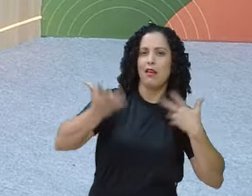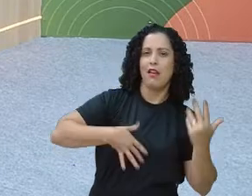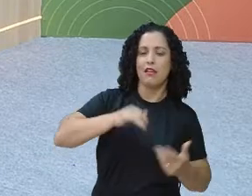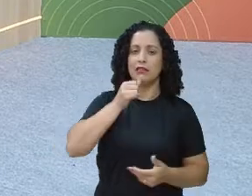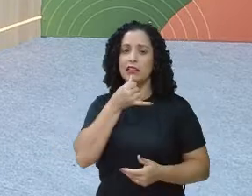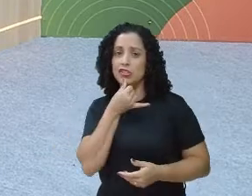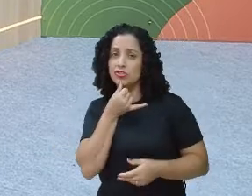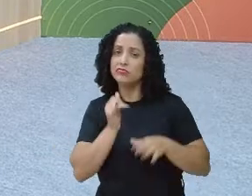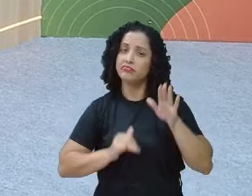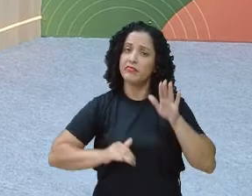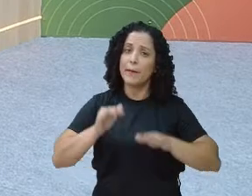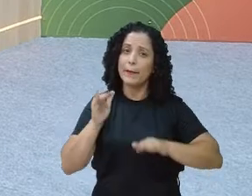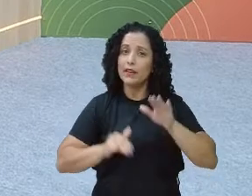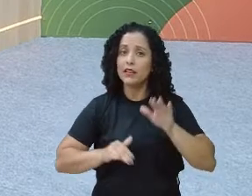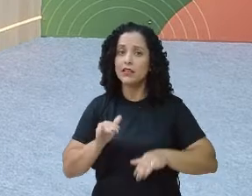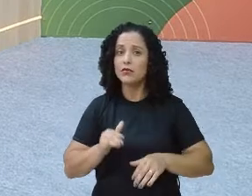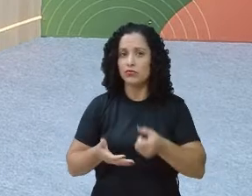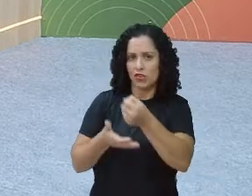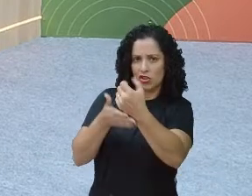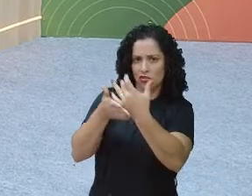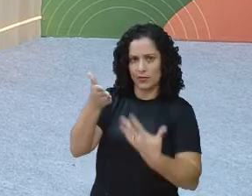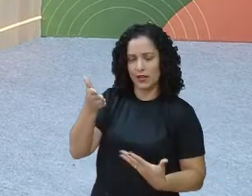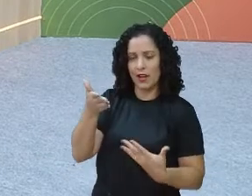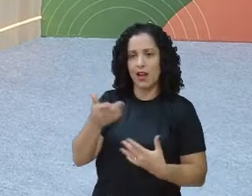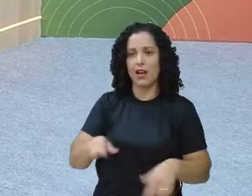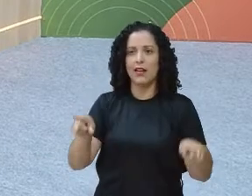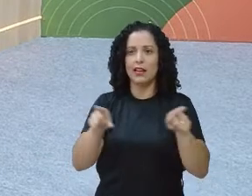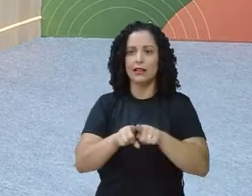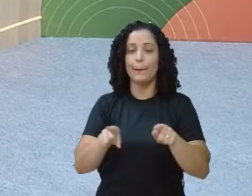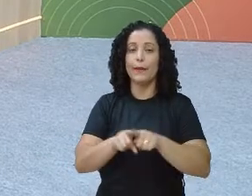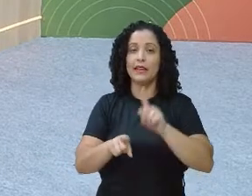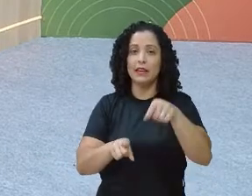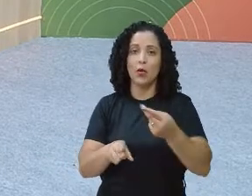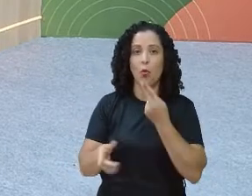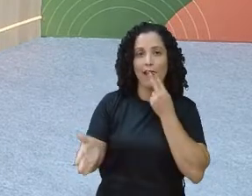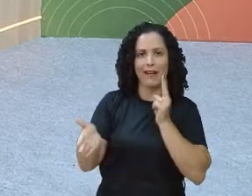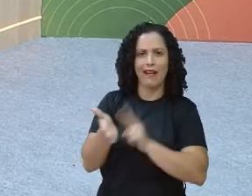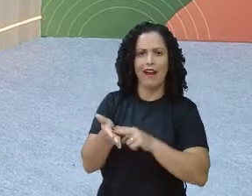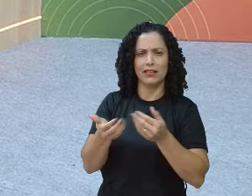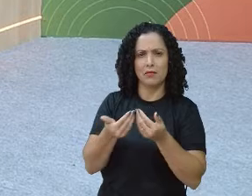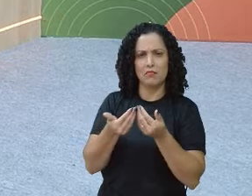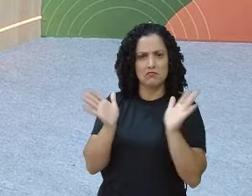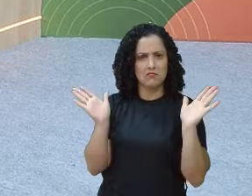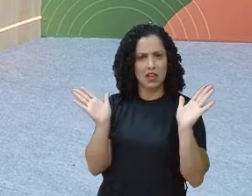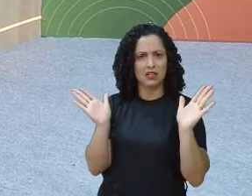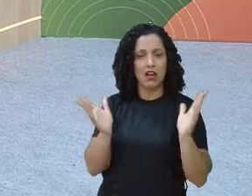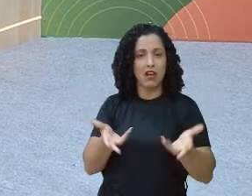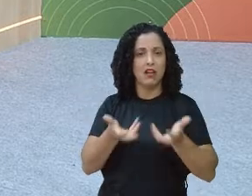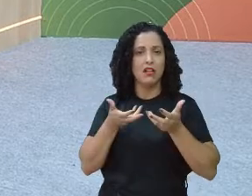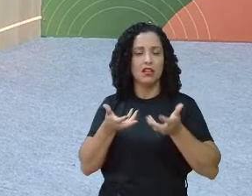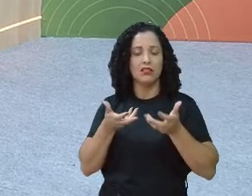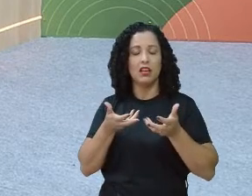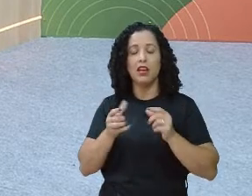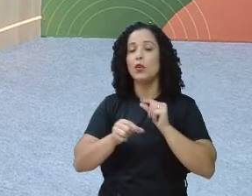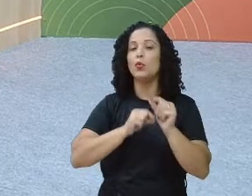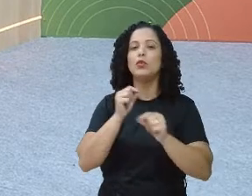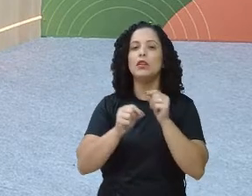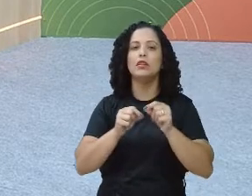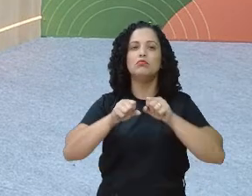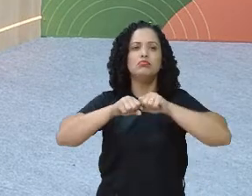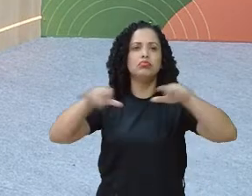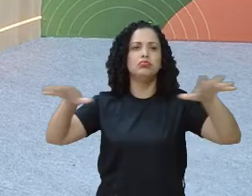mais triste, depende do que você quer contar. Nós temos uma carta aberta, quando você quer declarar alguma coisa a alguma